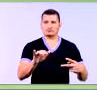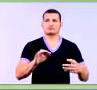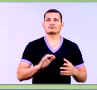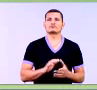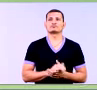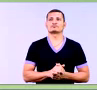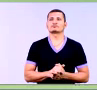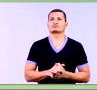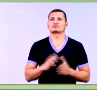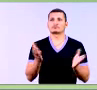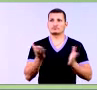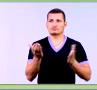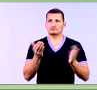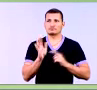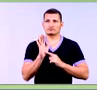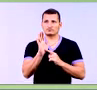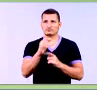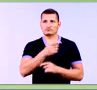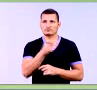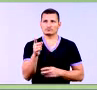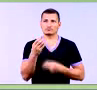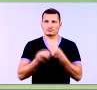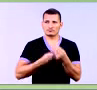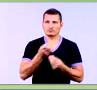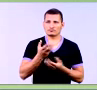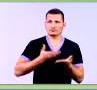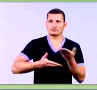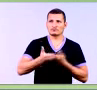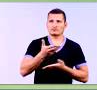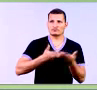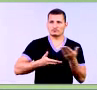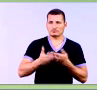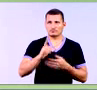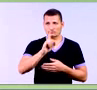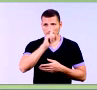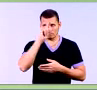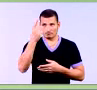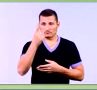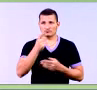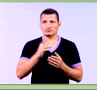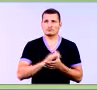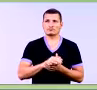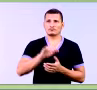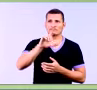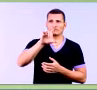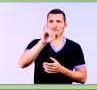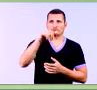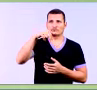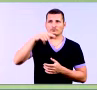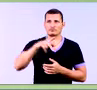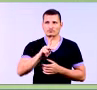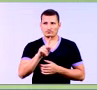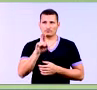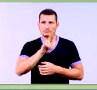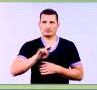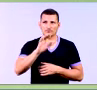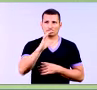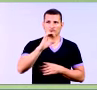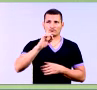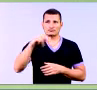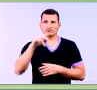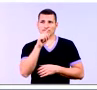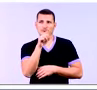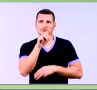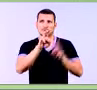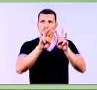Eu vou mostrar agora para vocês como seria a iteração. Eu criei um link utilizando o CDN lá com o site